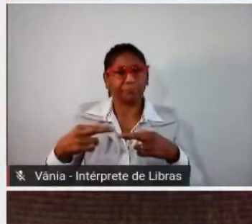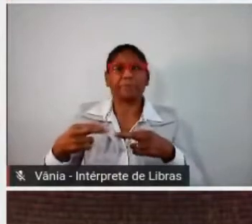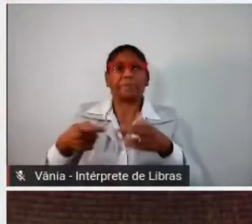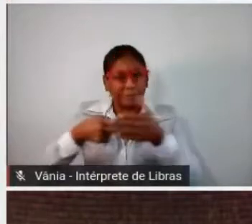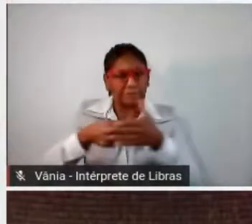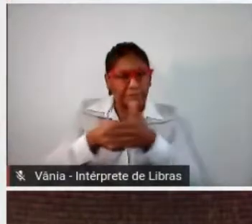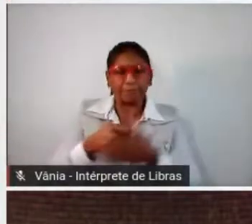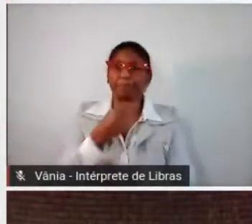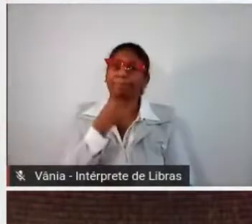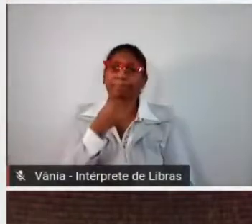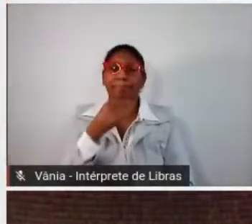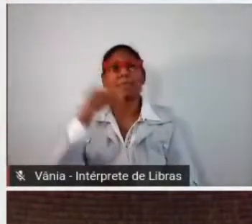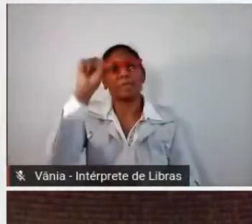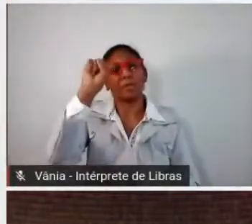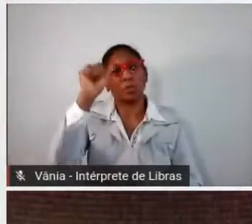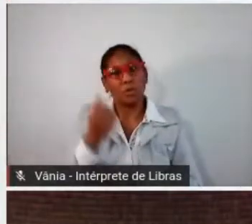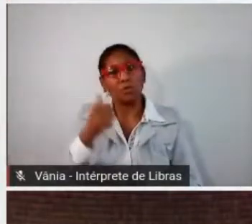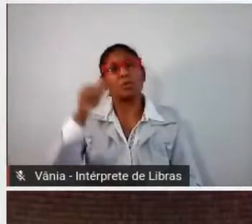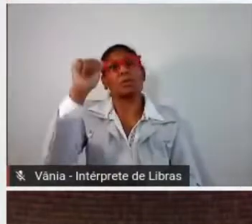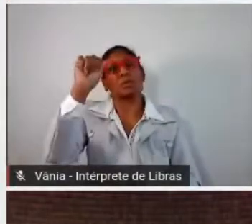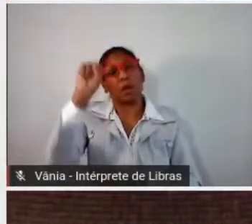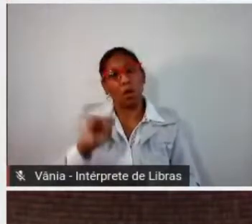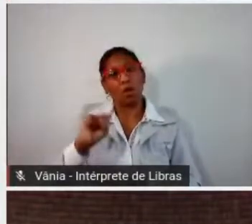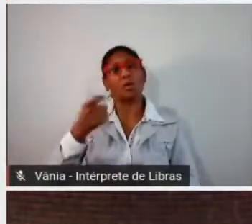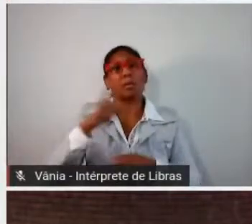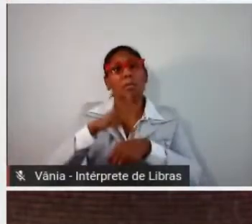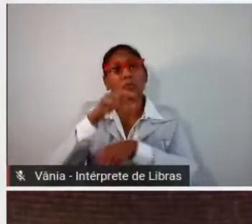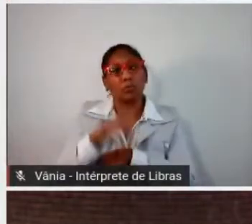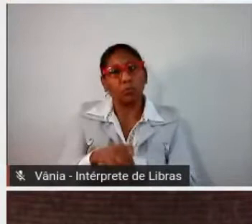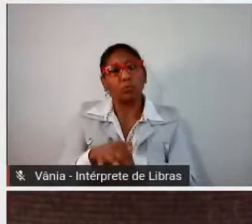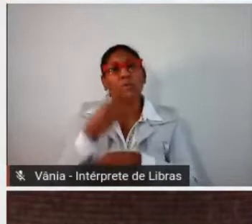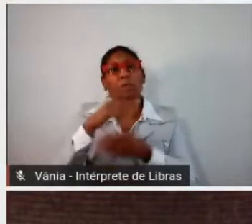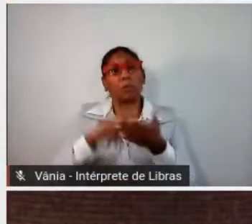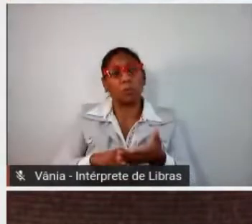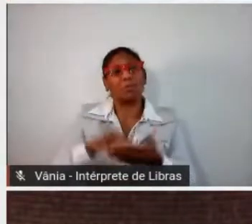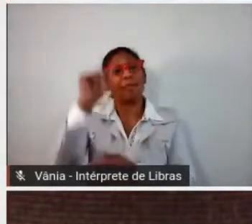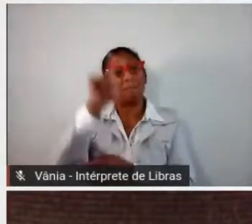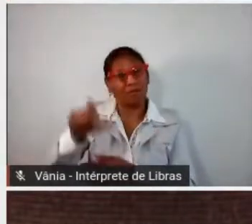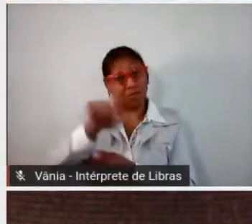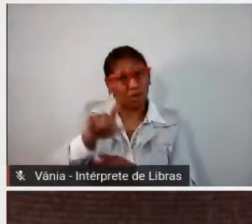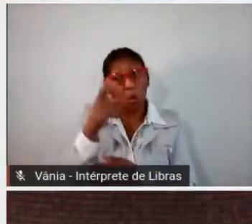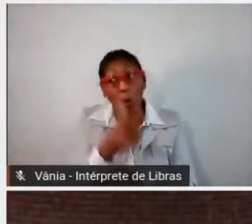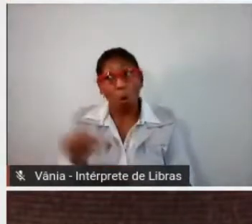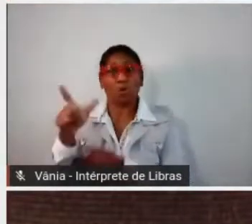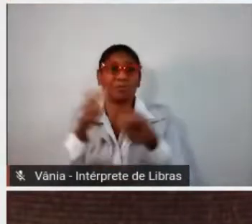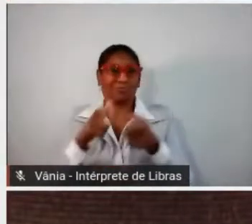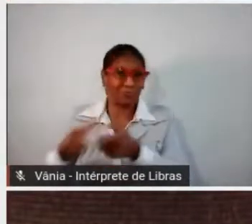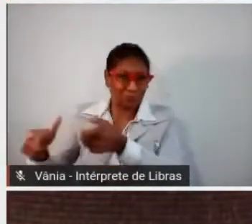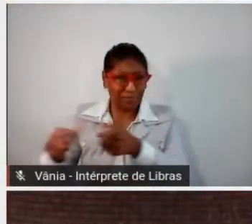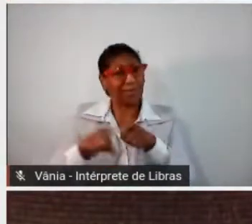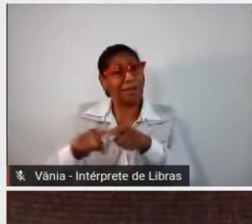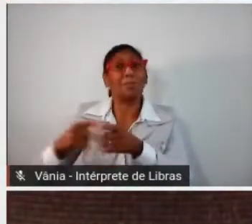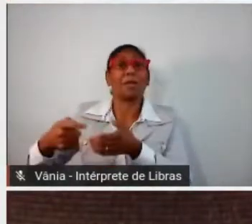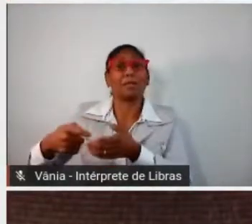na bandeira vermelha: Santo Ângelo, Santa Rosa, Passo Fundo, Santa Cruz e Lajeado, e outras regiões não tiveram recursos e